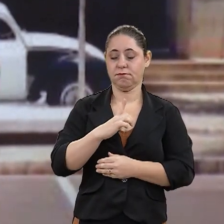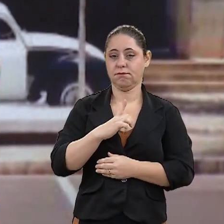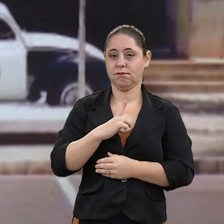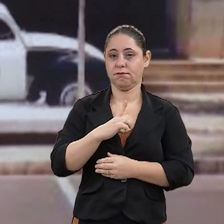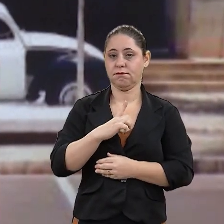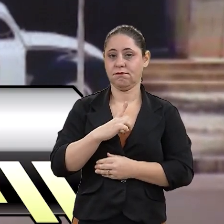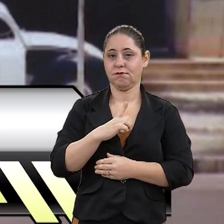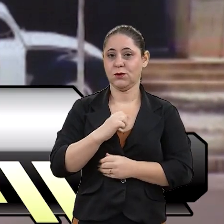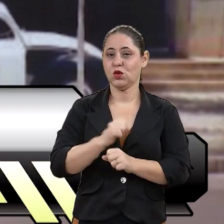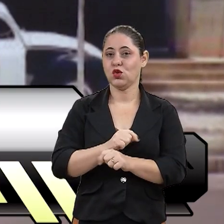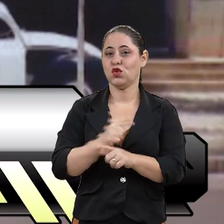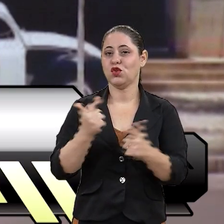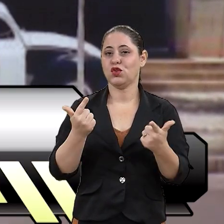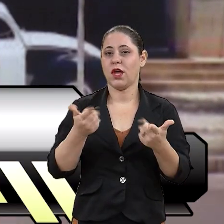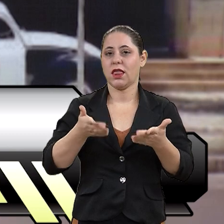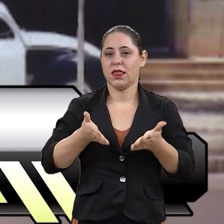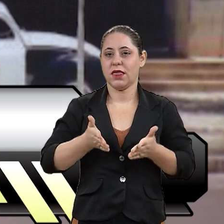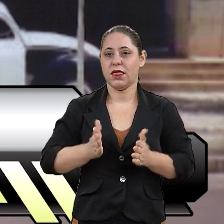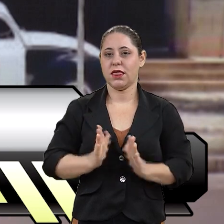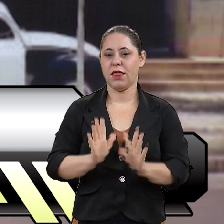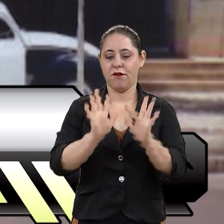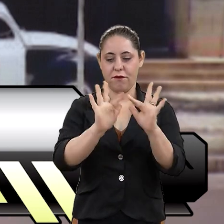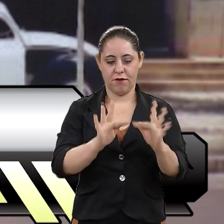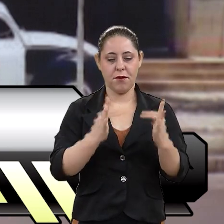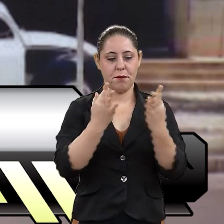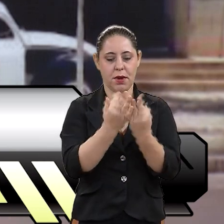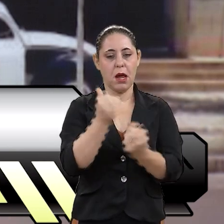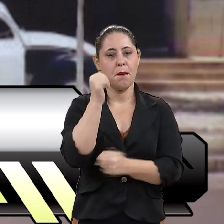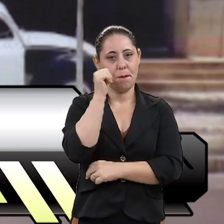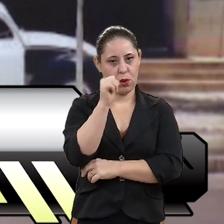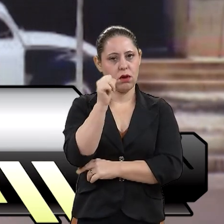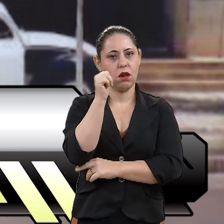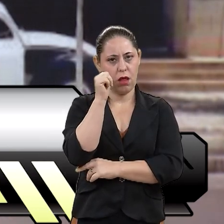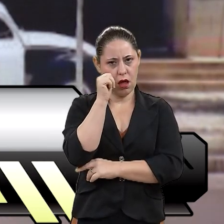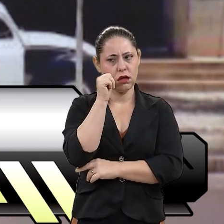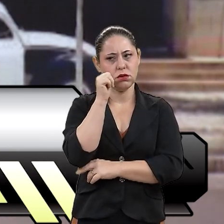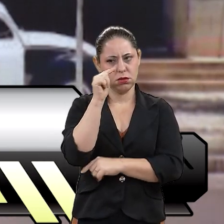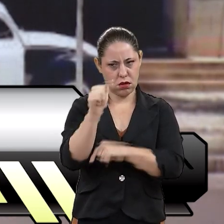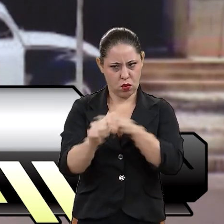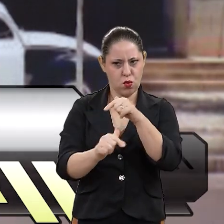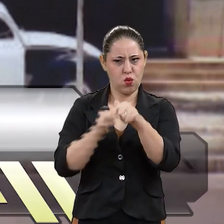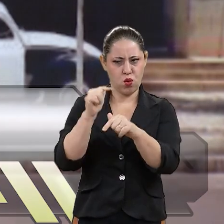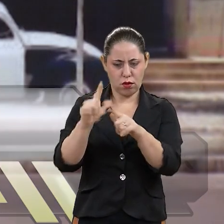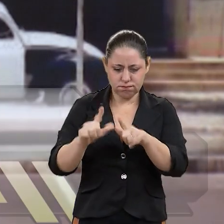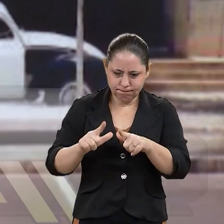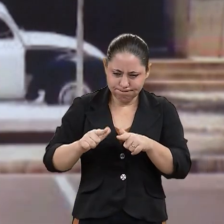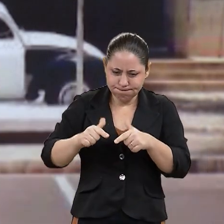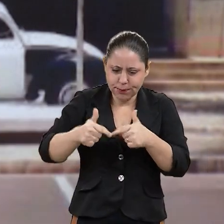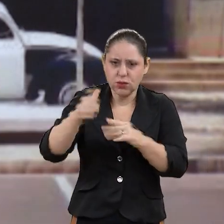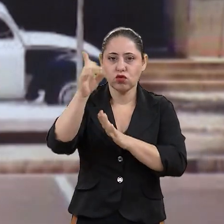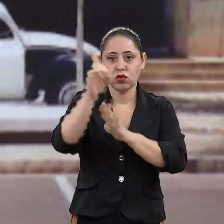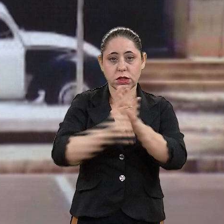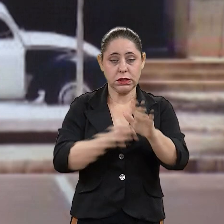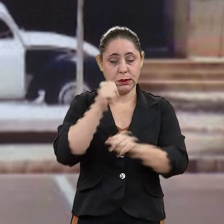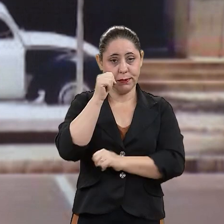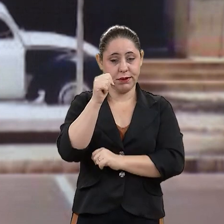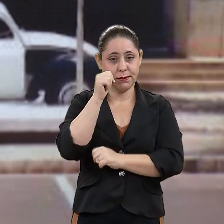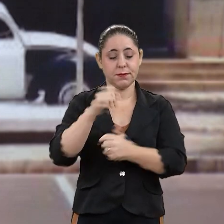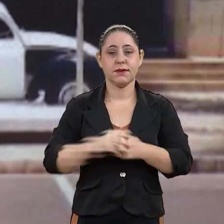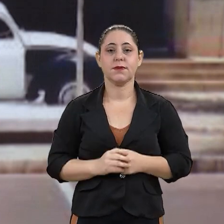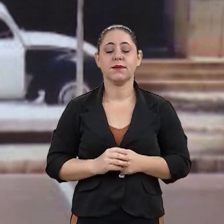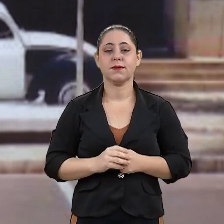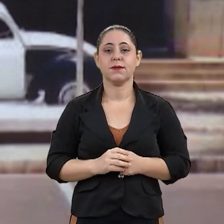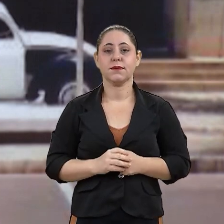a grande chance de nascer numa família de mulheres muito atuantes na luta pelo direito das mulheres,